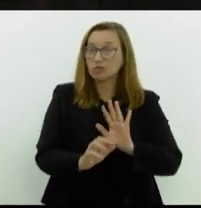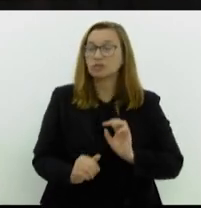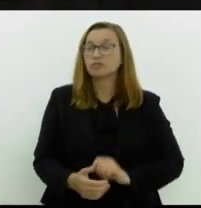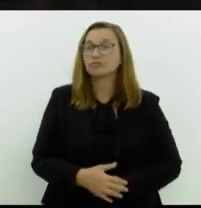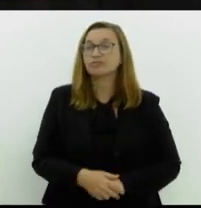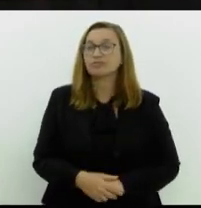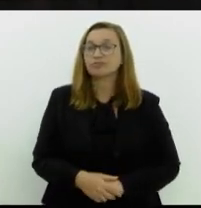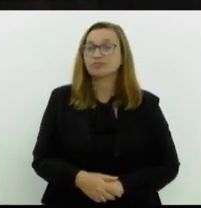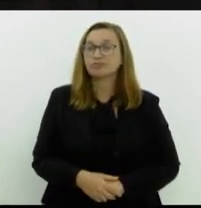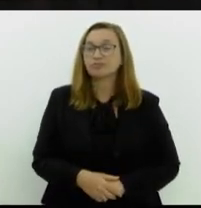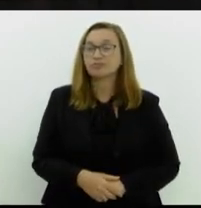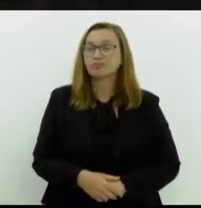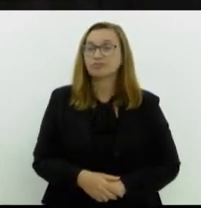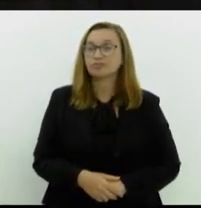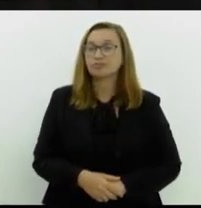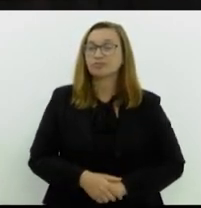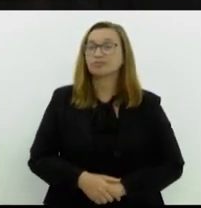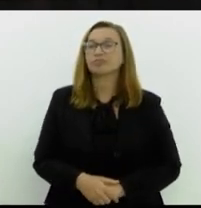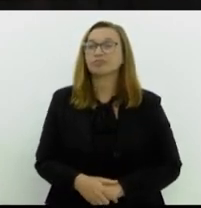recomendaram,